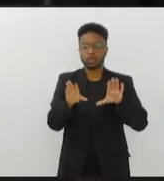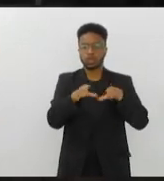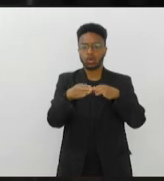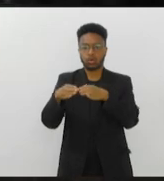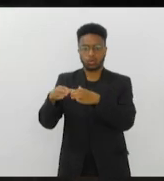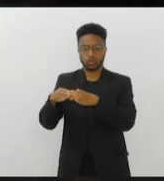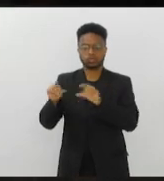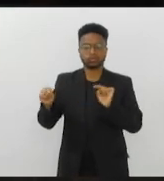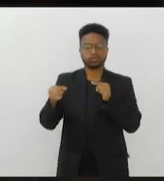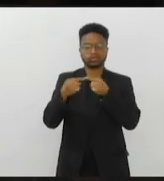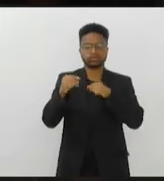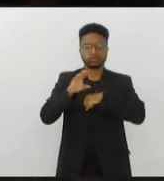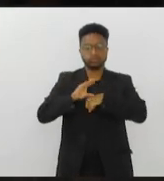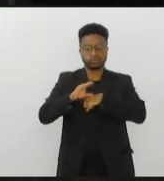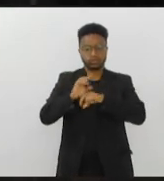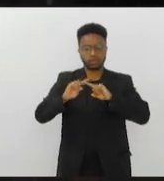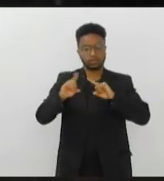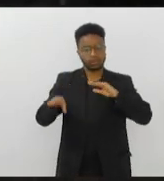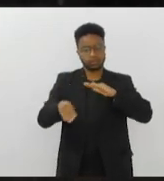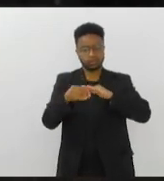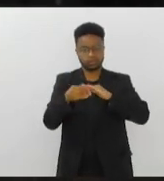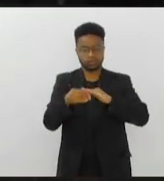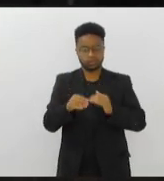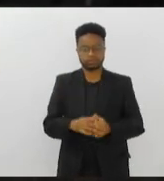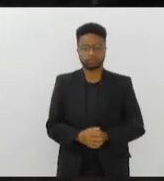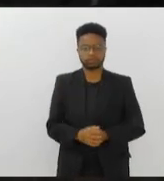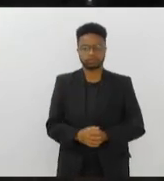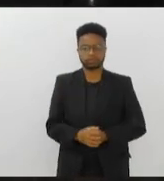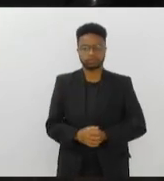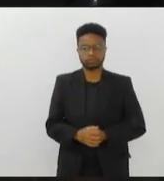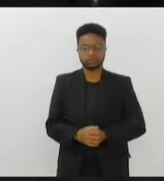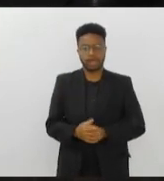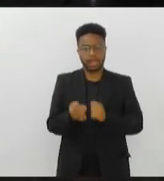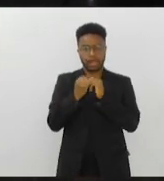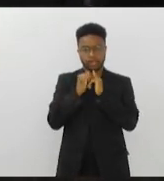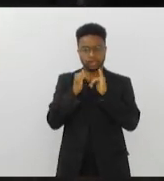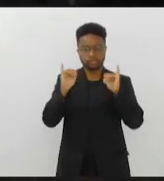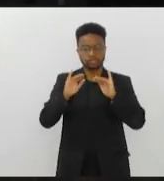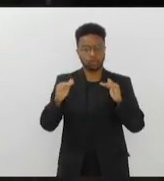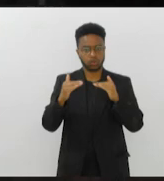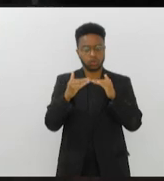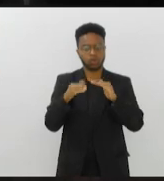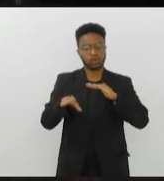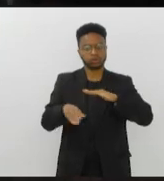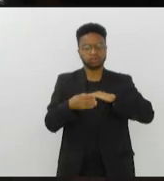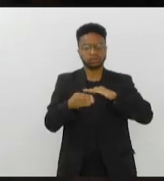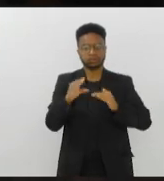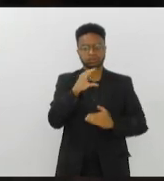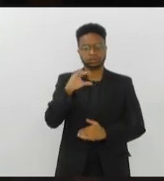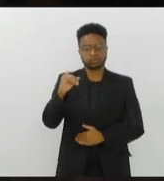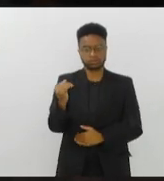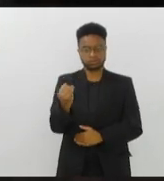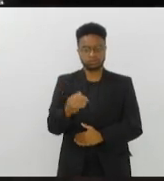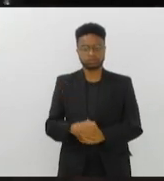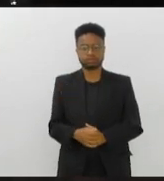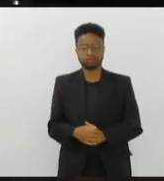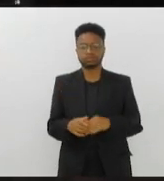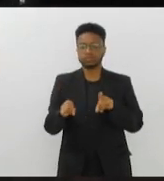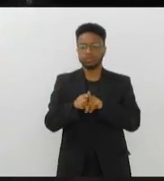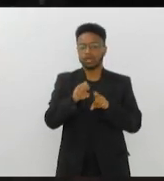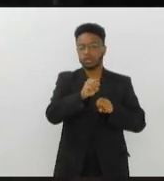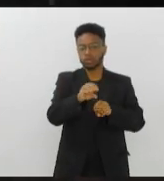pela constitucionalidade com emendas, Minas e Energia, favorável com as emendas da CCJ,